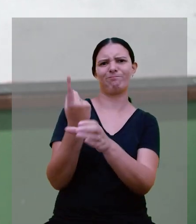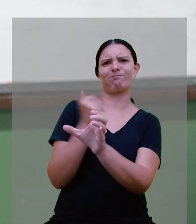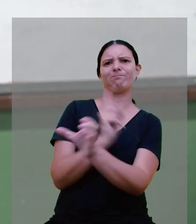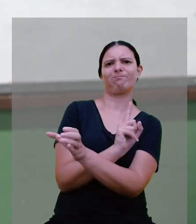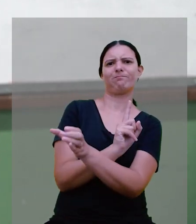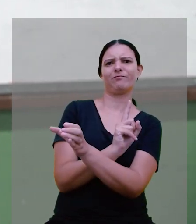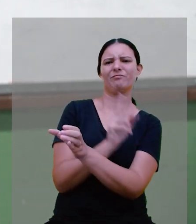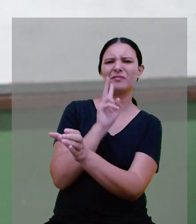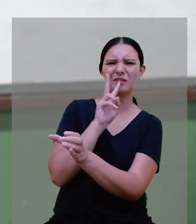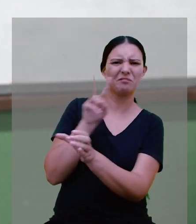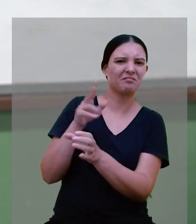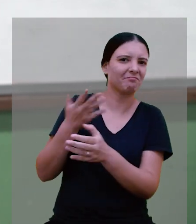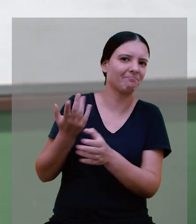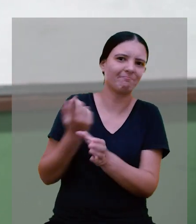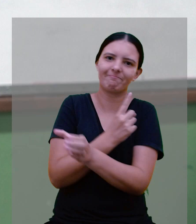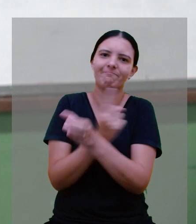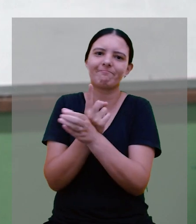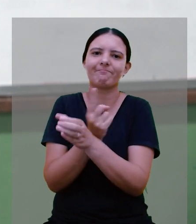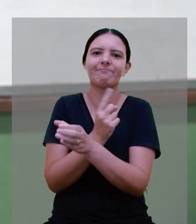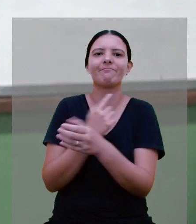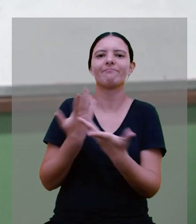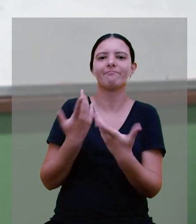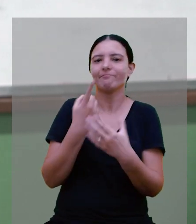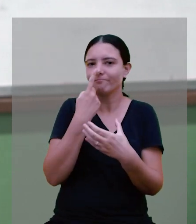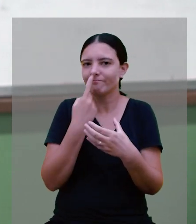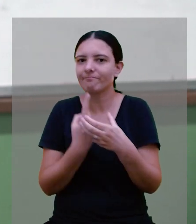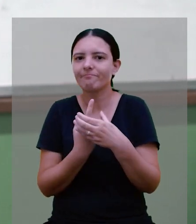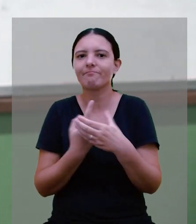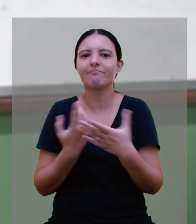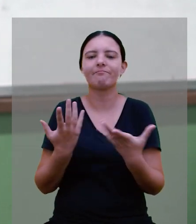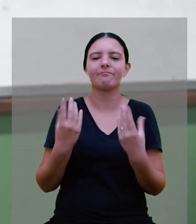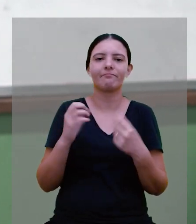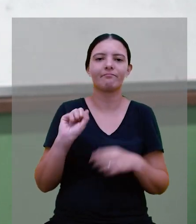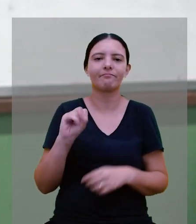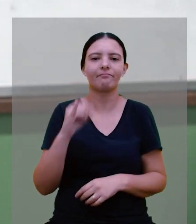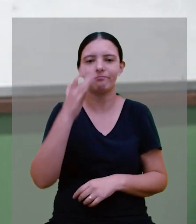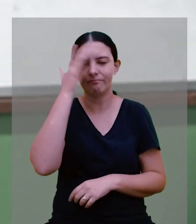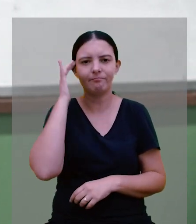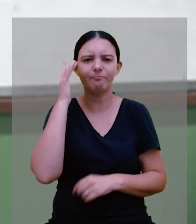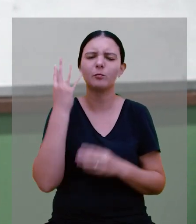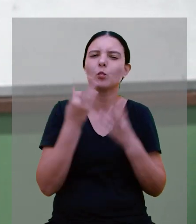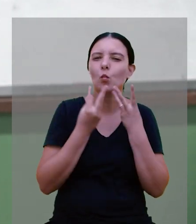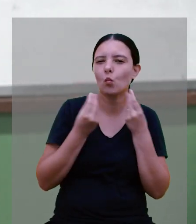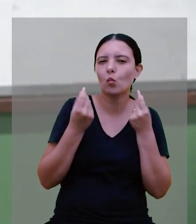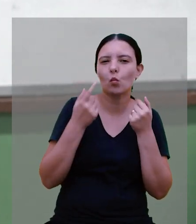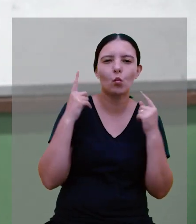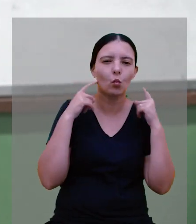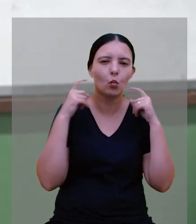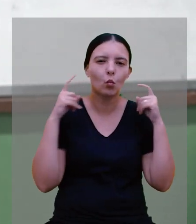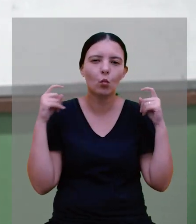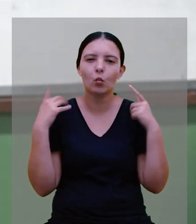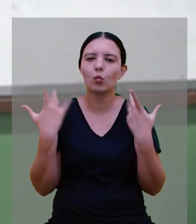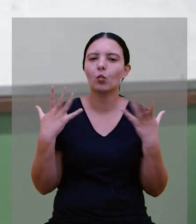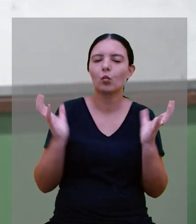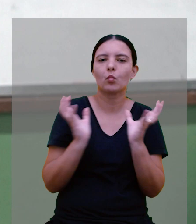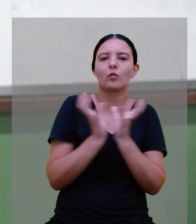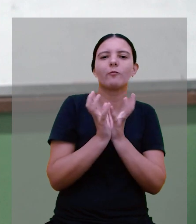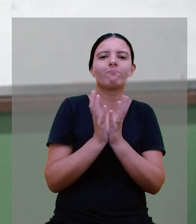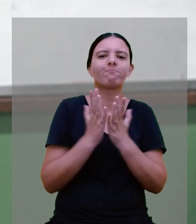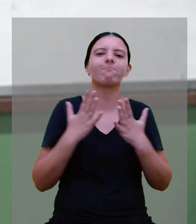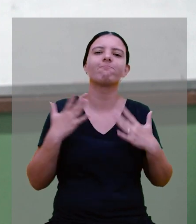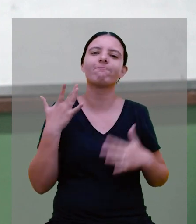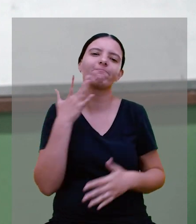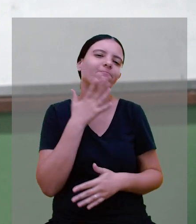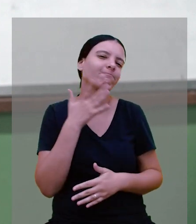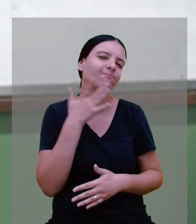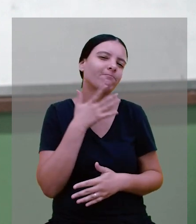Então, a palavra cria pertencimento, né? Uma pessoa quando escuta o sotaque, a coisa do grupo dela, aquilo conforta,